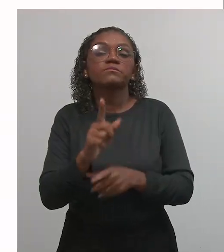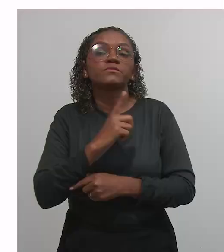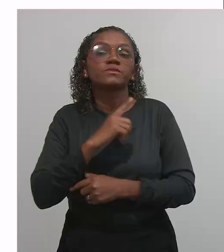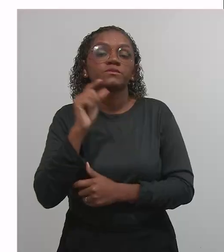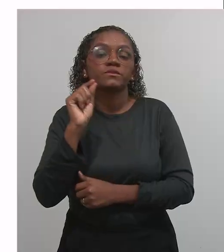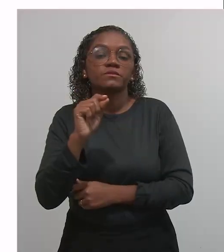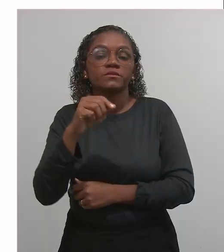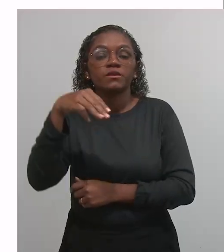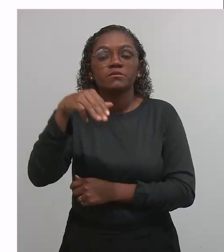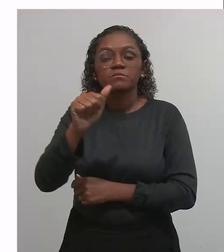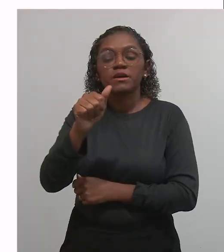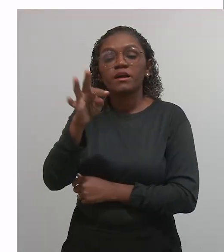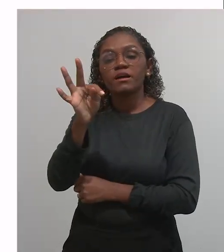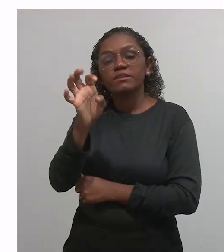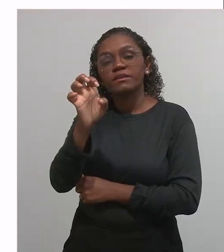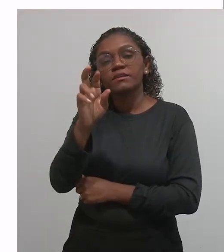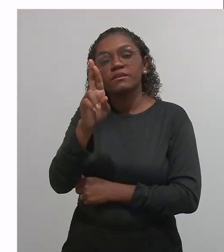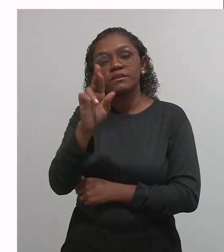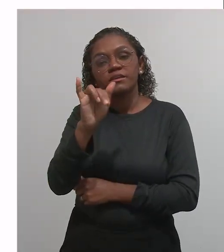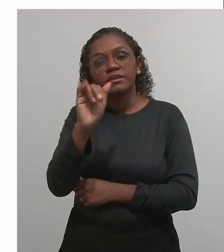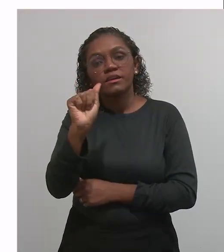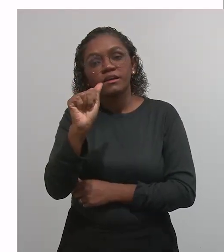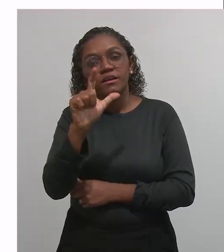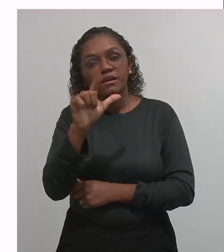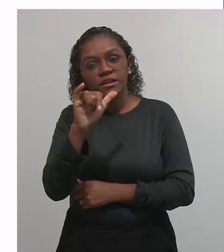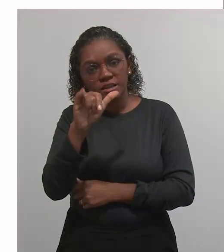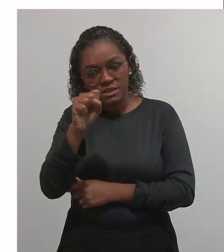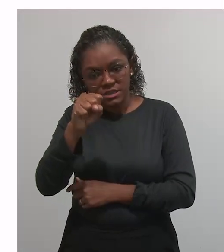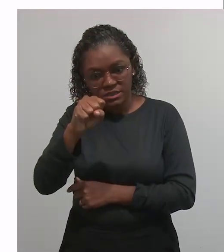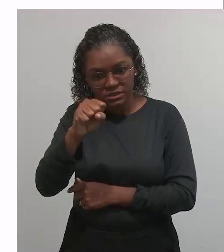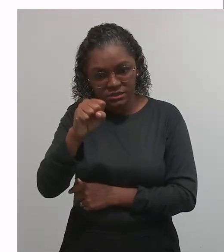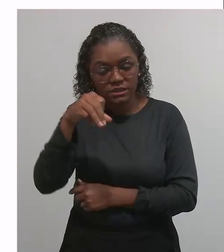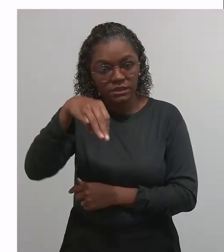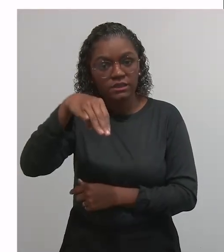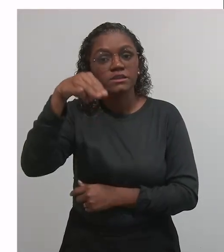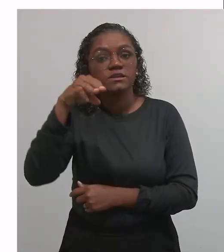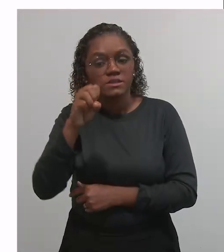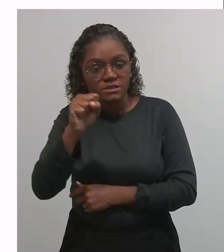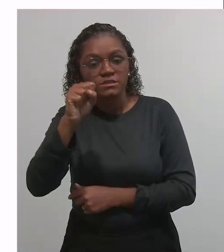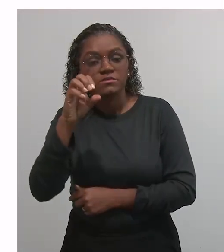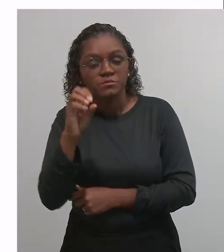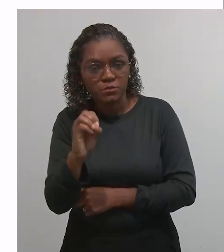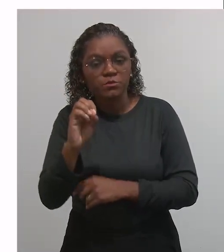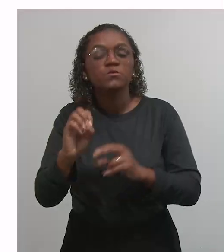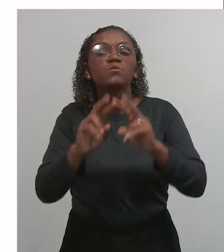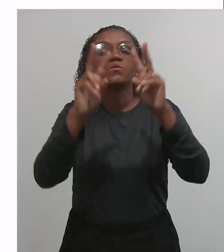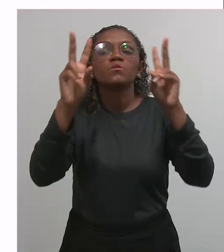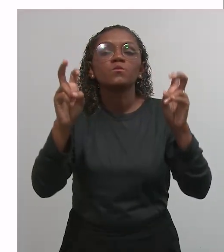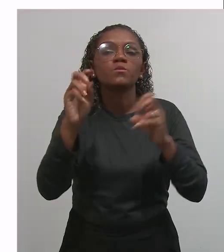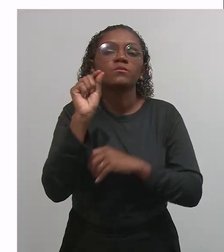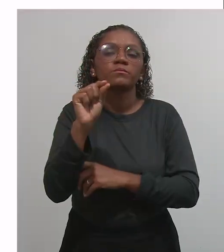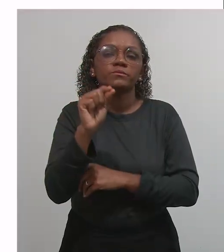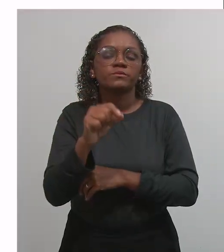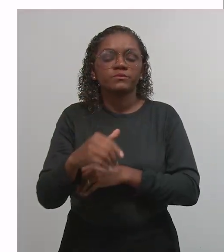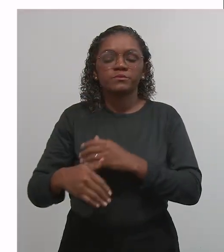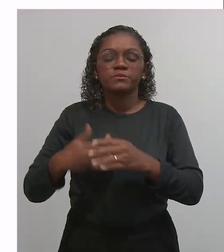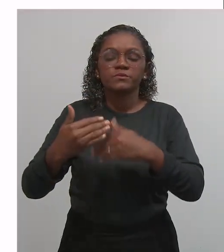conhecimento produzido e acumulado na humanidade até os dias atuais, ela ocorre a partir das práticas,